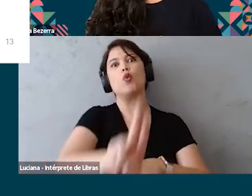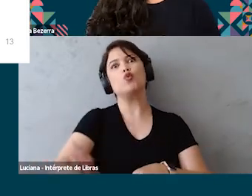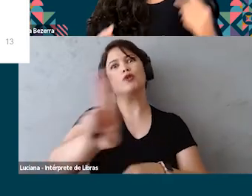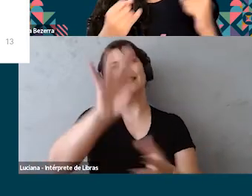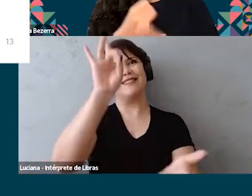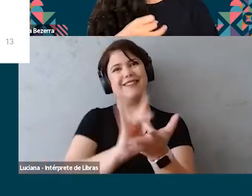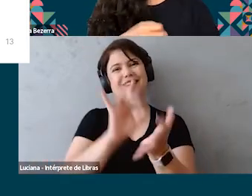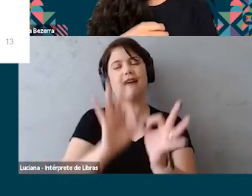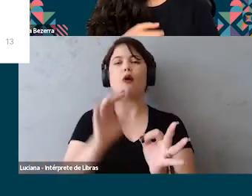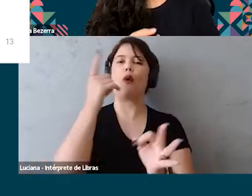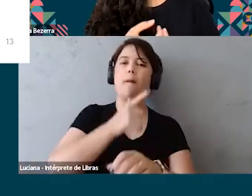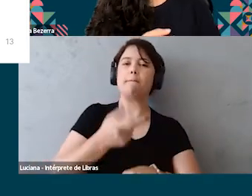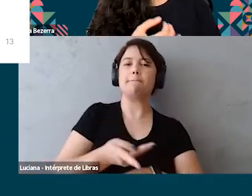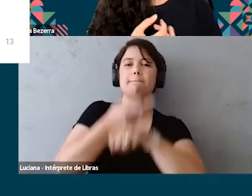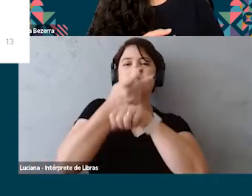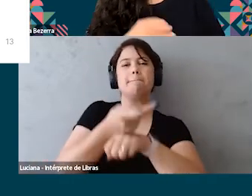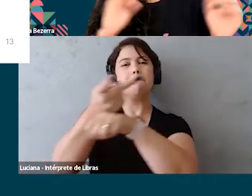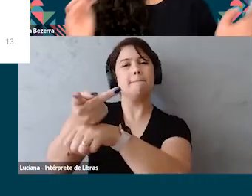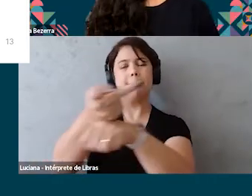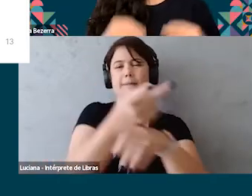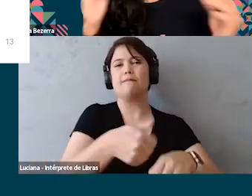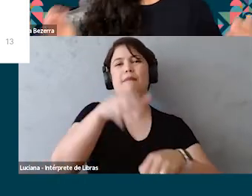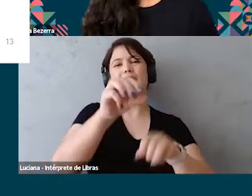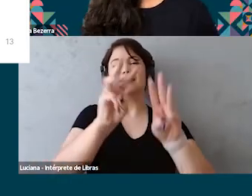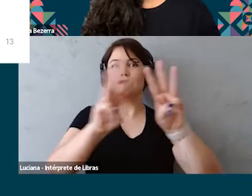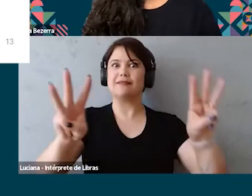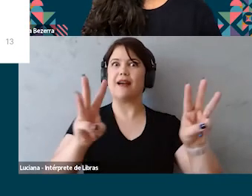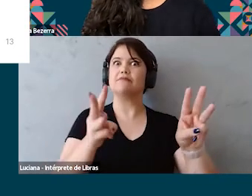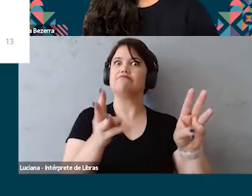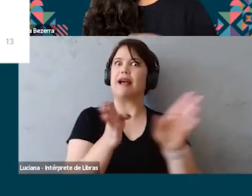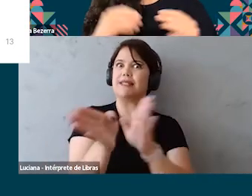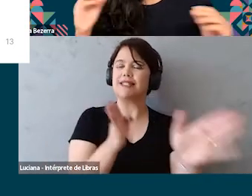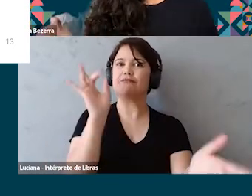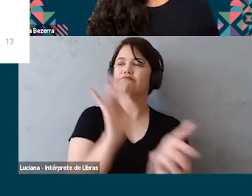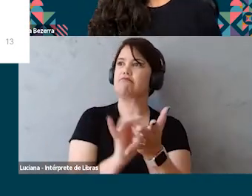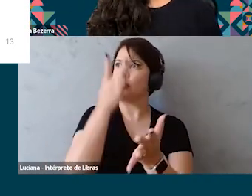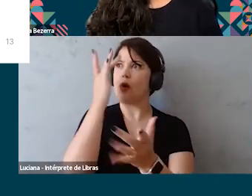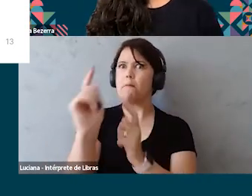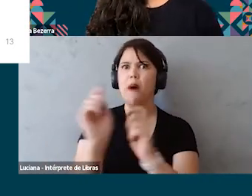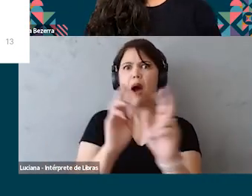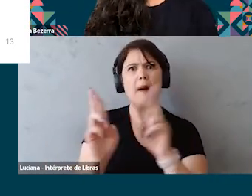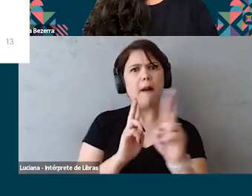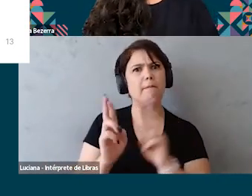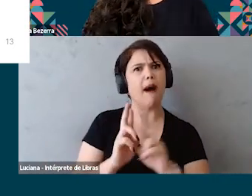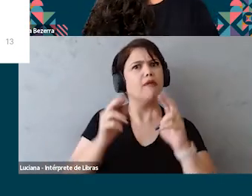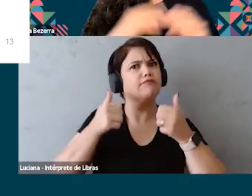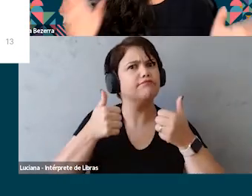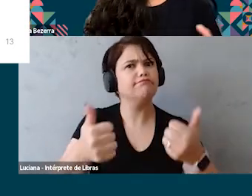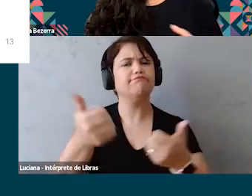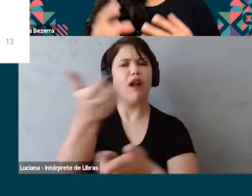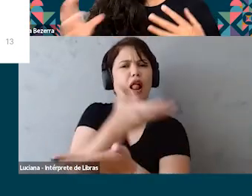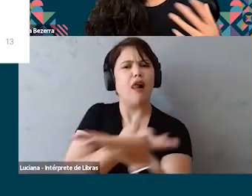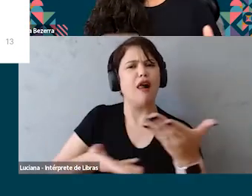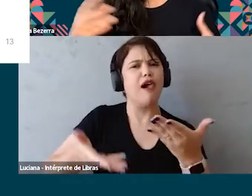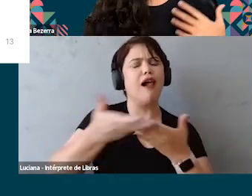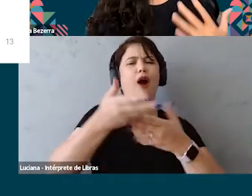e aí eu ganhei várias premiações sobre site mais acessível do ano, feedbacks extremamente positivos,